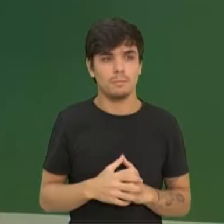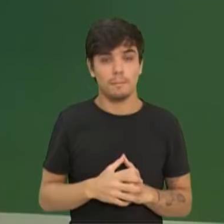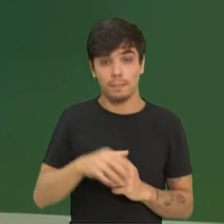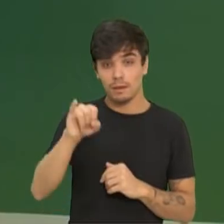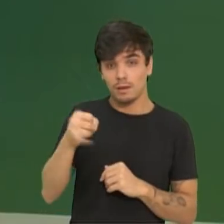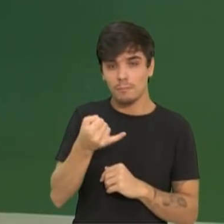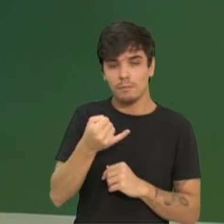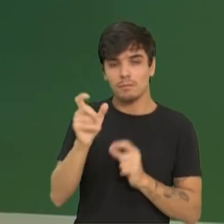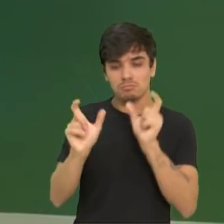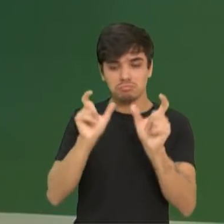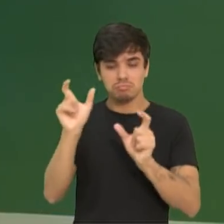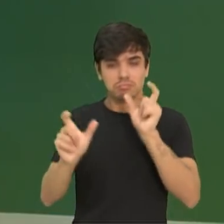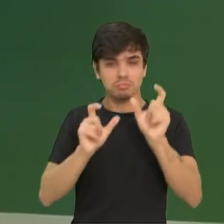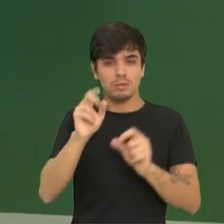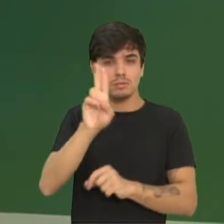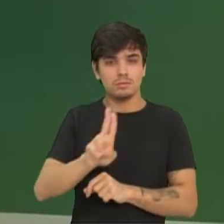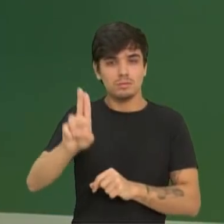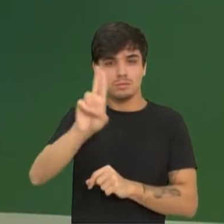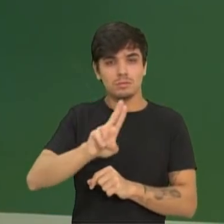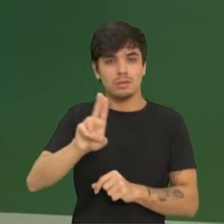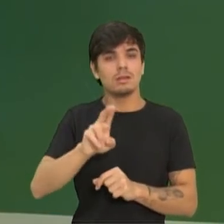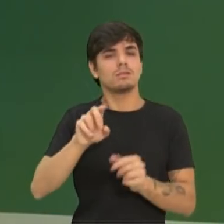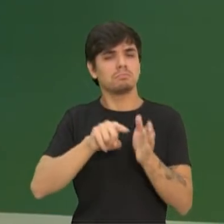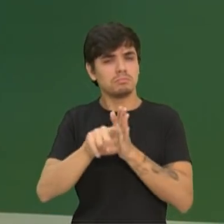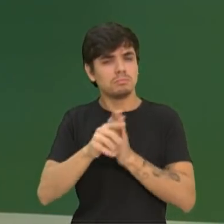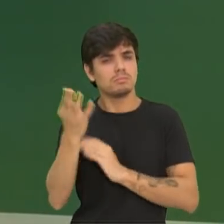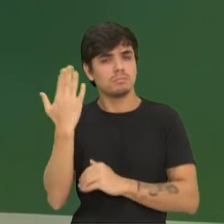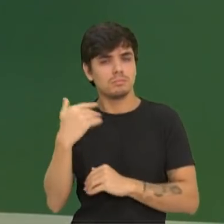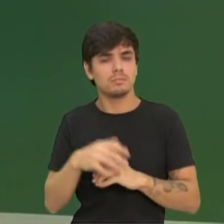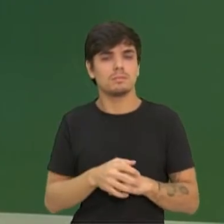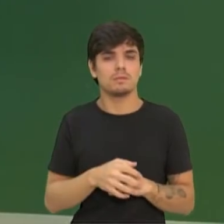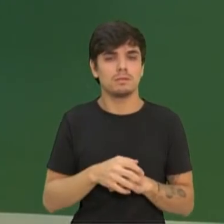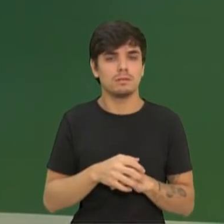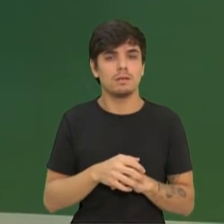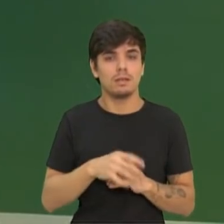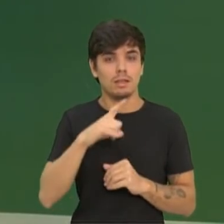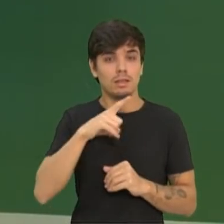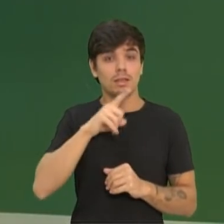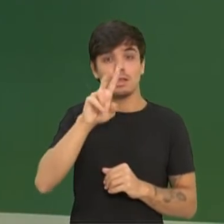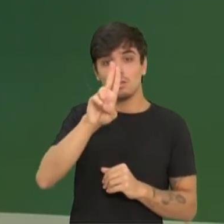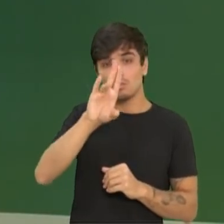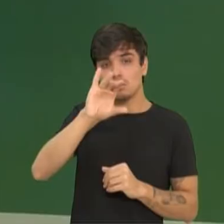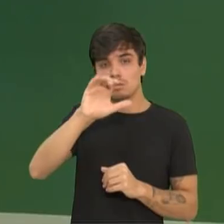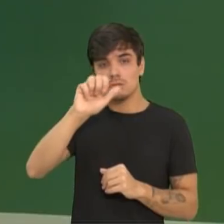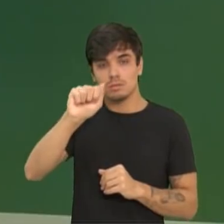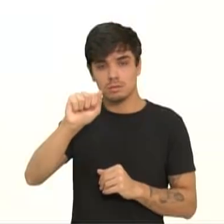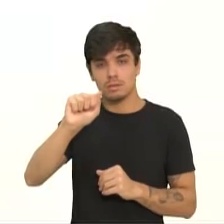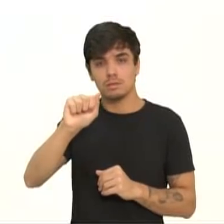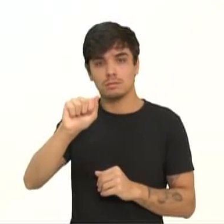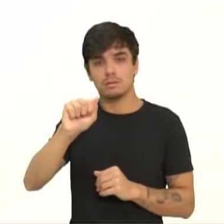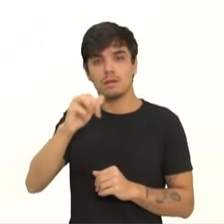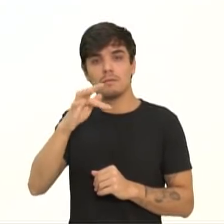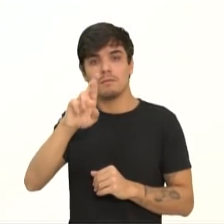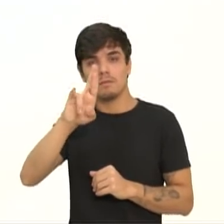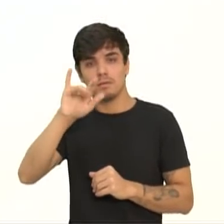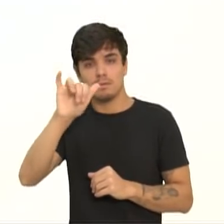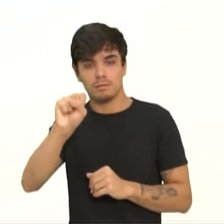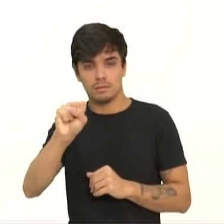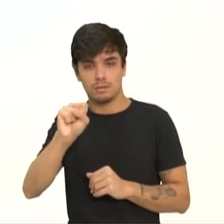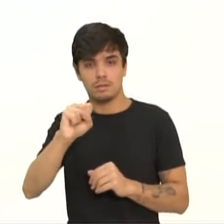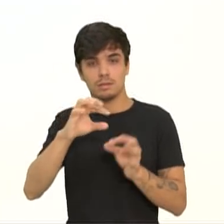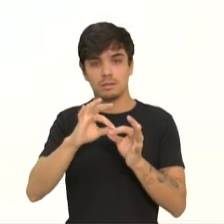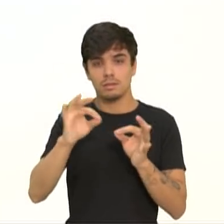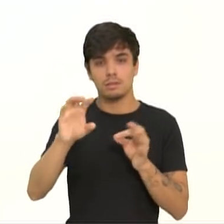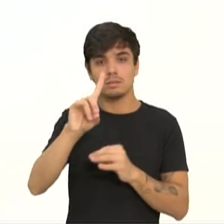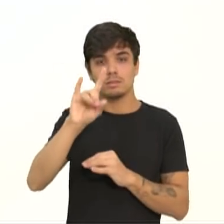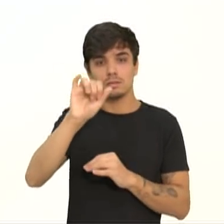Aproveitando ainda as palavras que utilizamos nas questões anteriores. Nós temos Lúcia, férias, distância